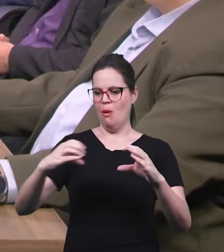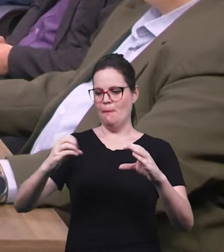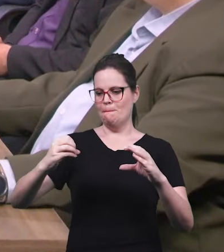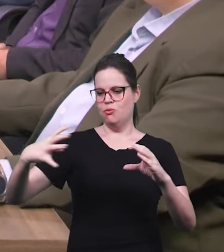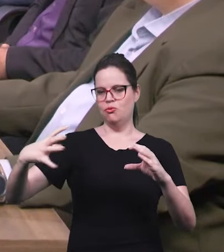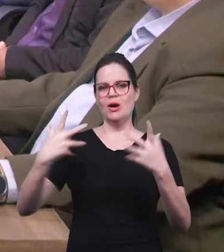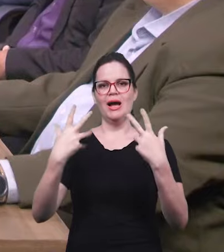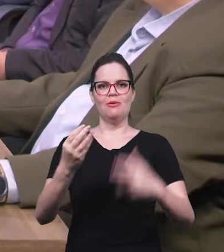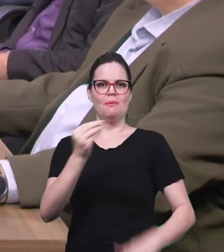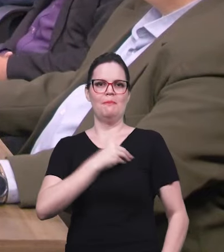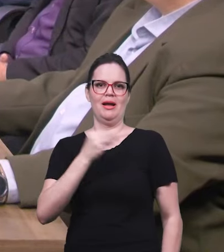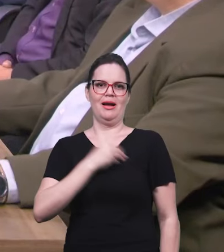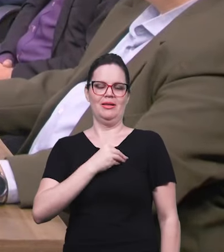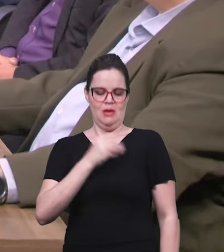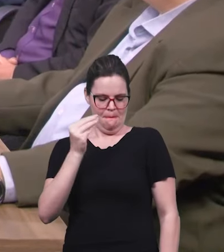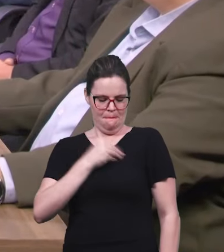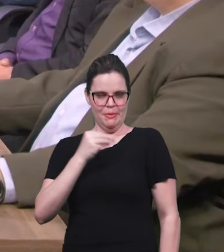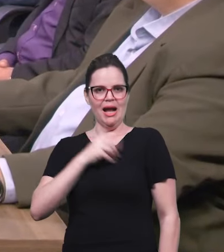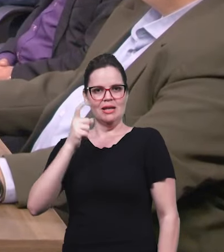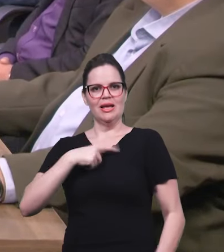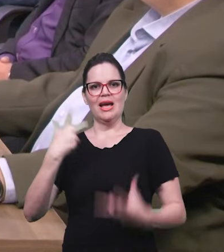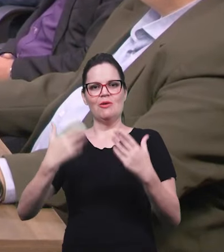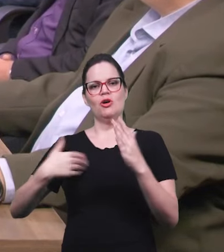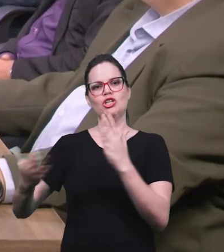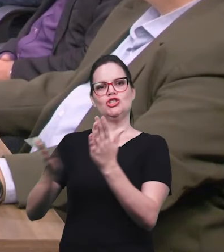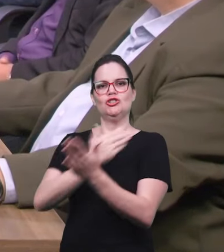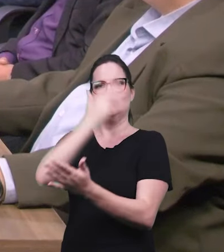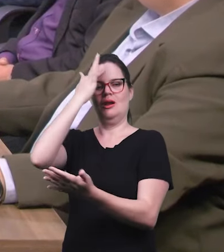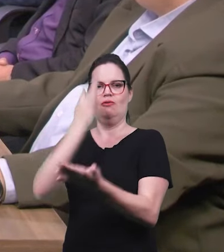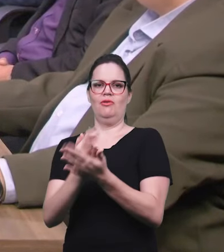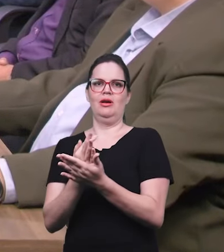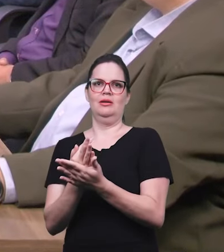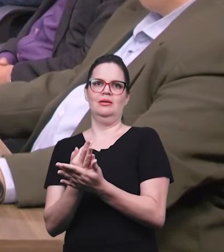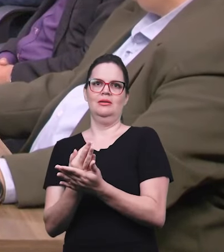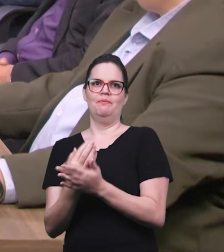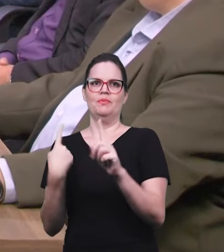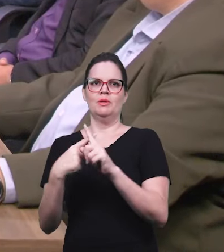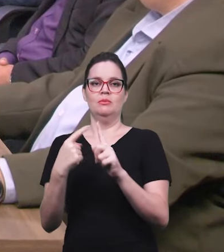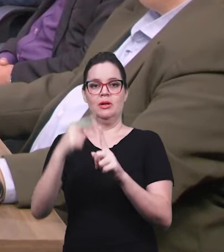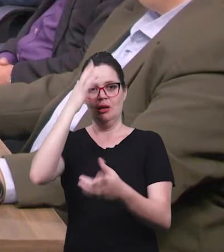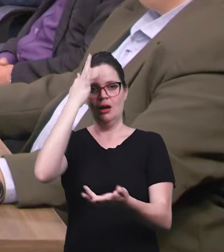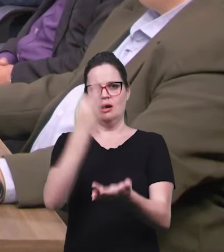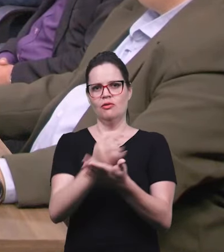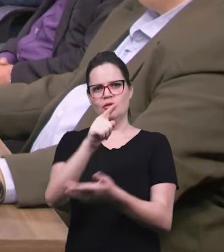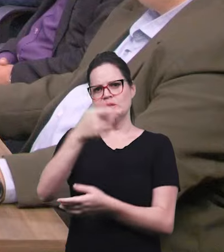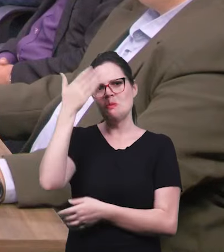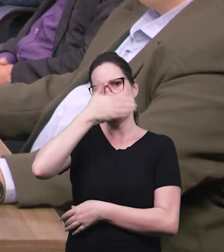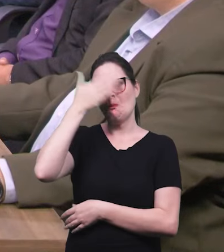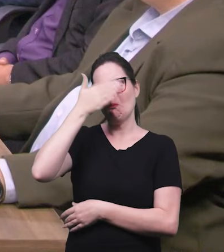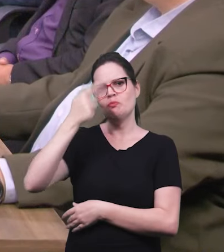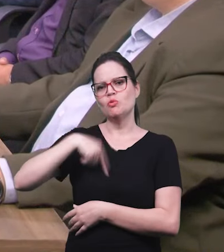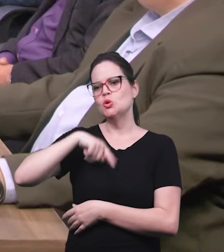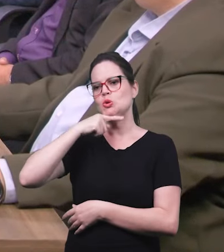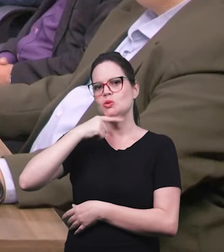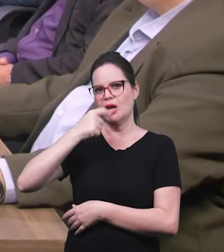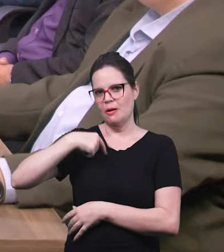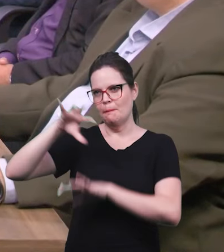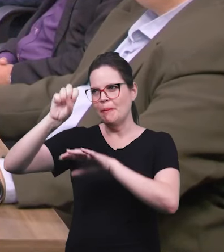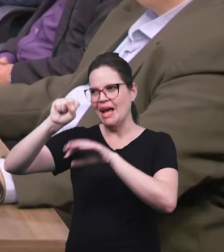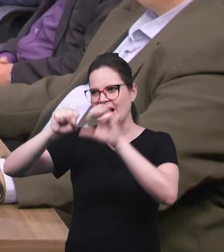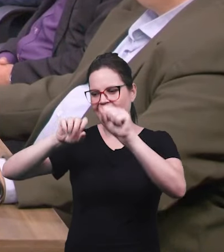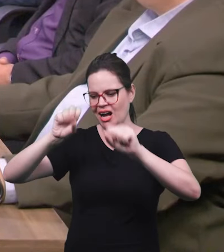ela é definida, né, como a prova daquilo que você não vê. Então, a fé você não pode materializar. Né?